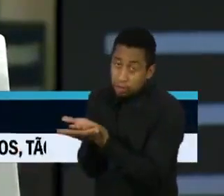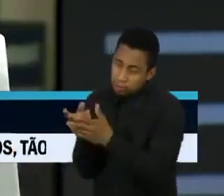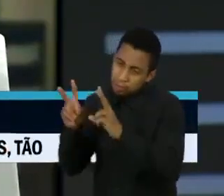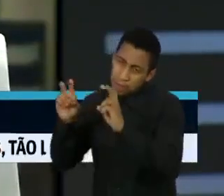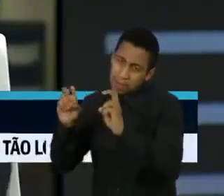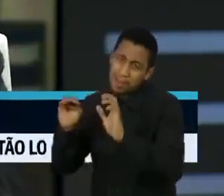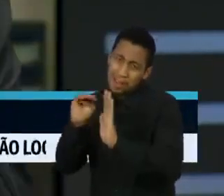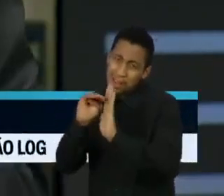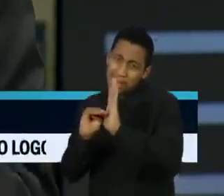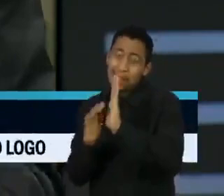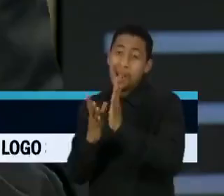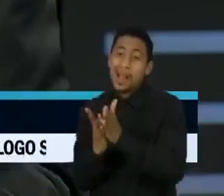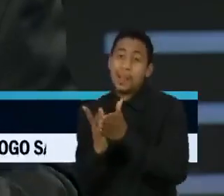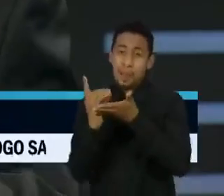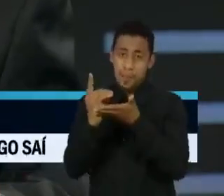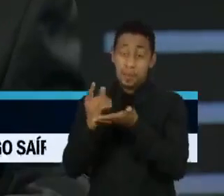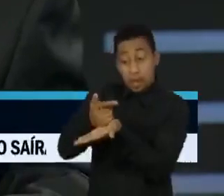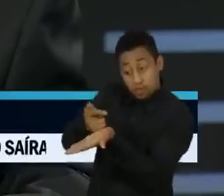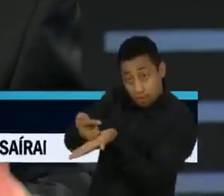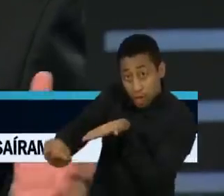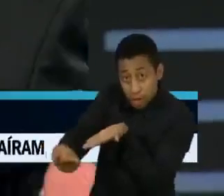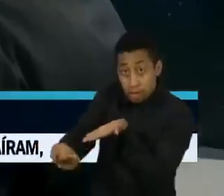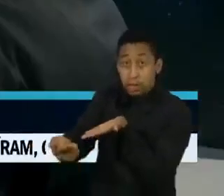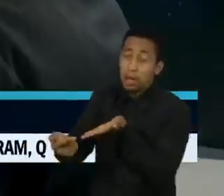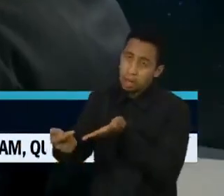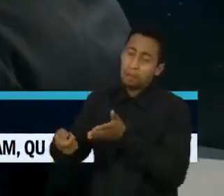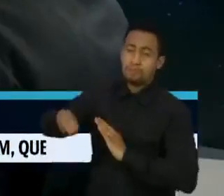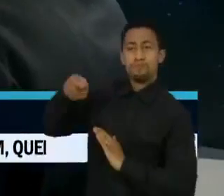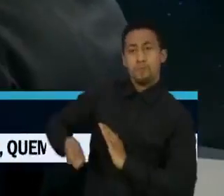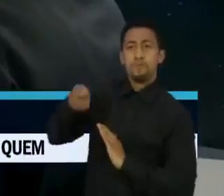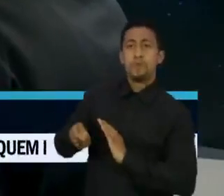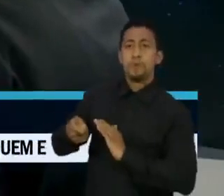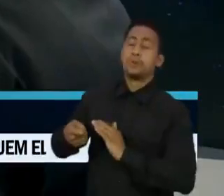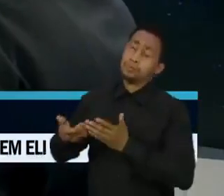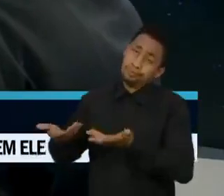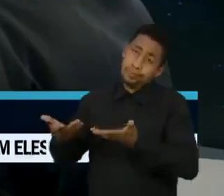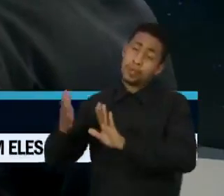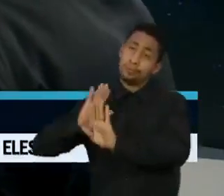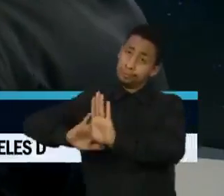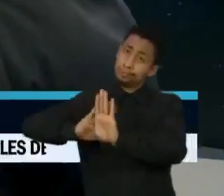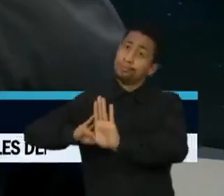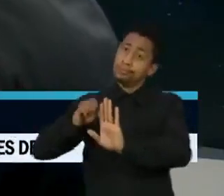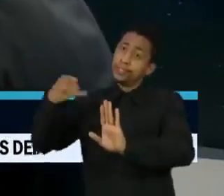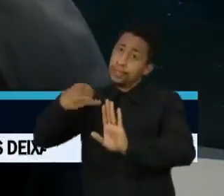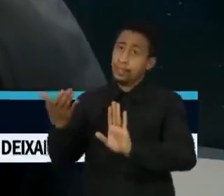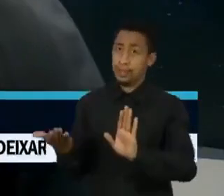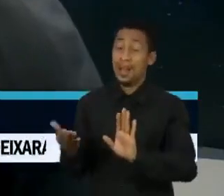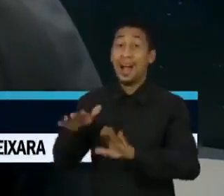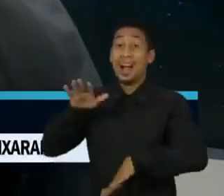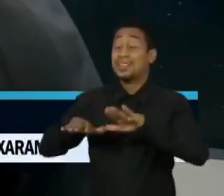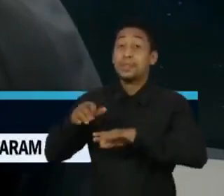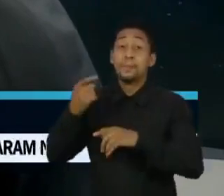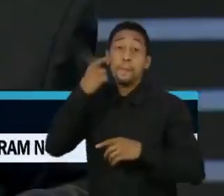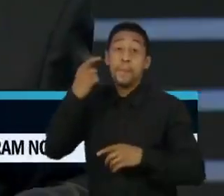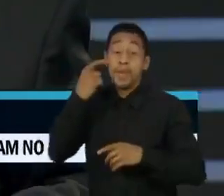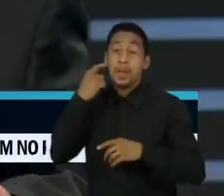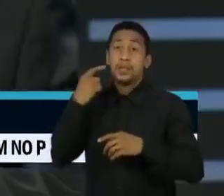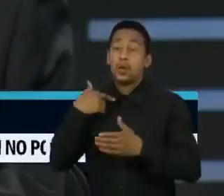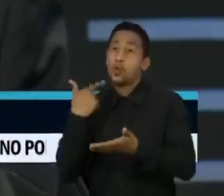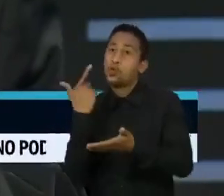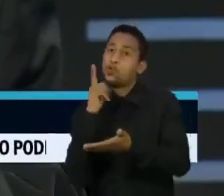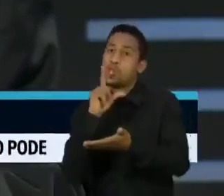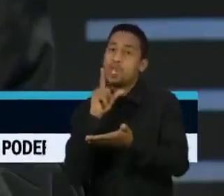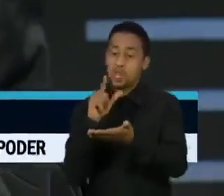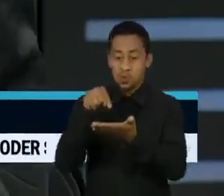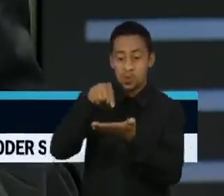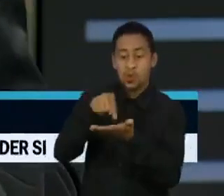Gênesis da Bíblia, está praticando um microfundamentalismo na interpretação do texto, ou seja, achando que está tocando o fundamento do texto.